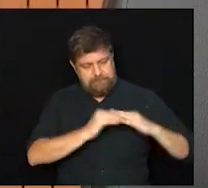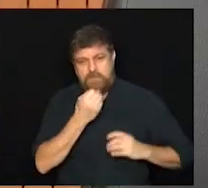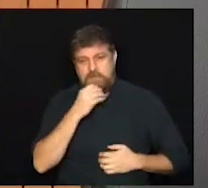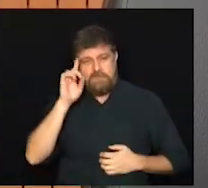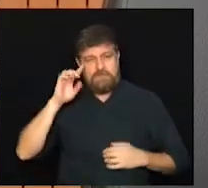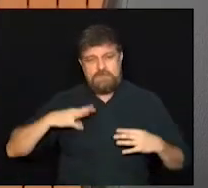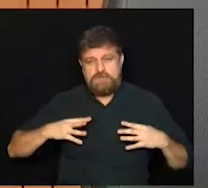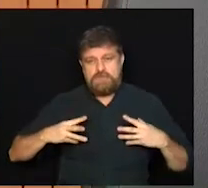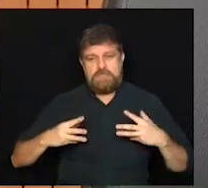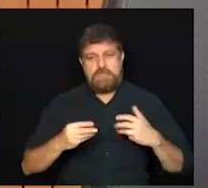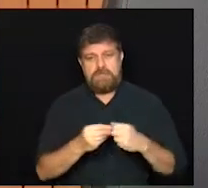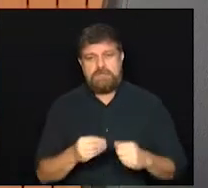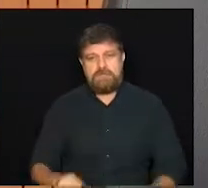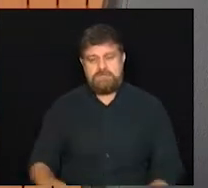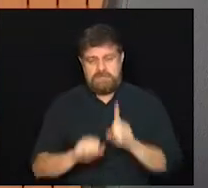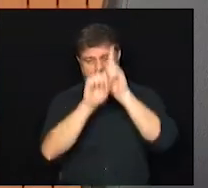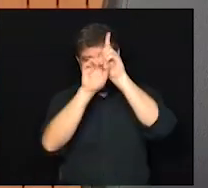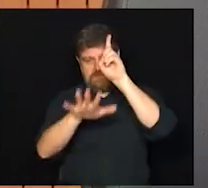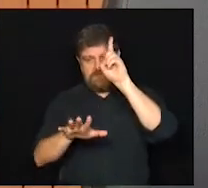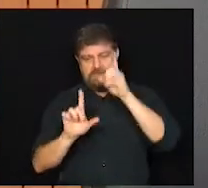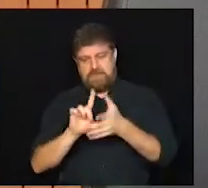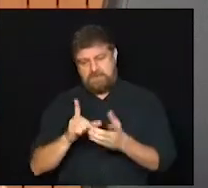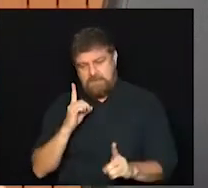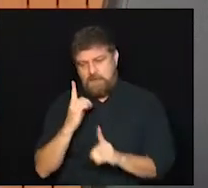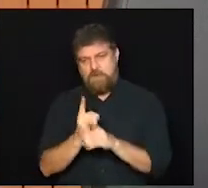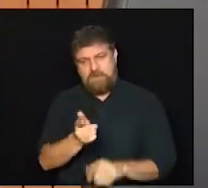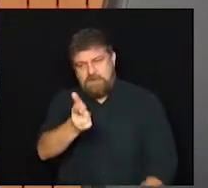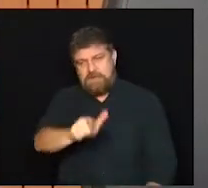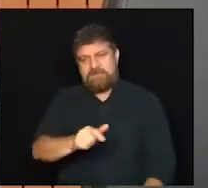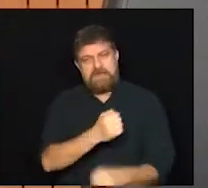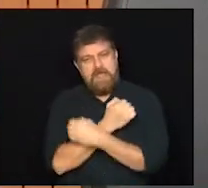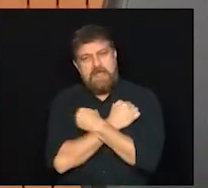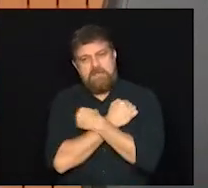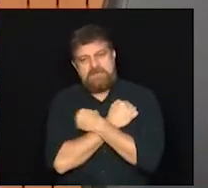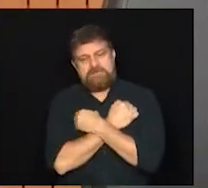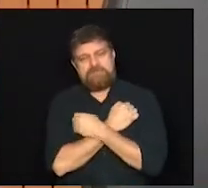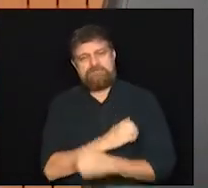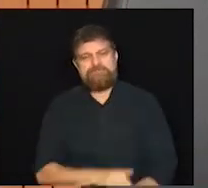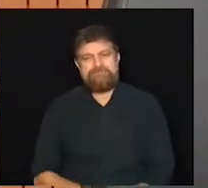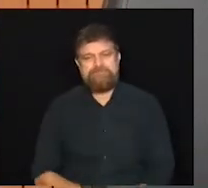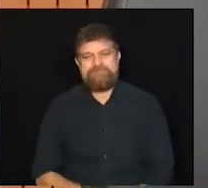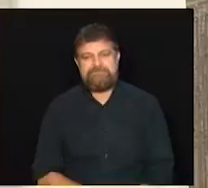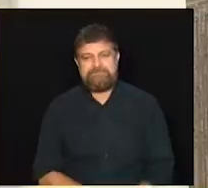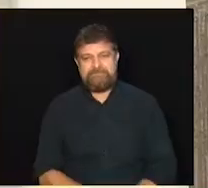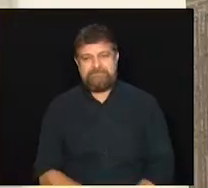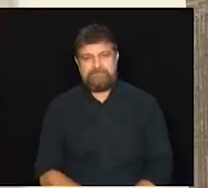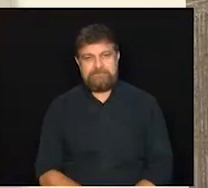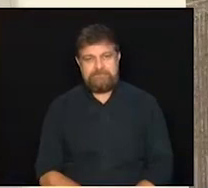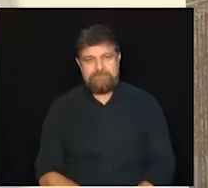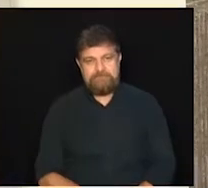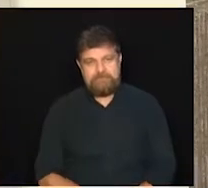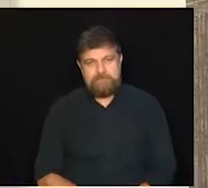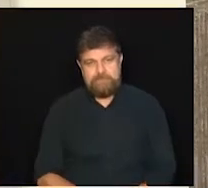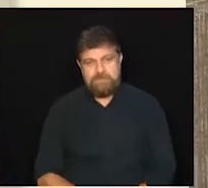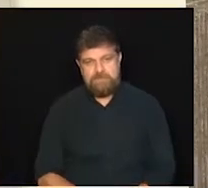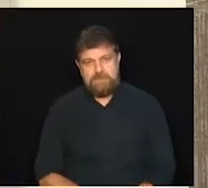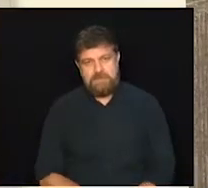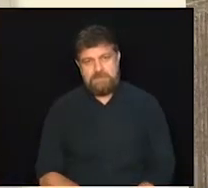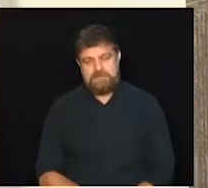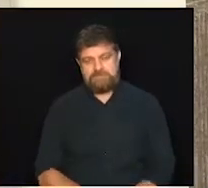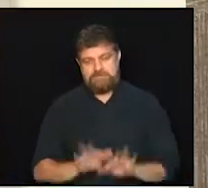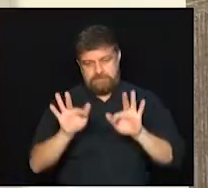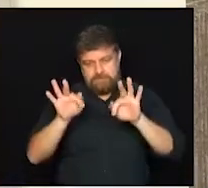todos, fiquem com Deus. Dia. Até a próxima. Um abraço. Bom dia, até mais.